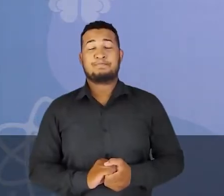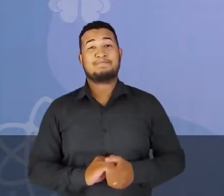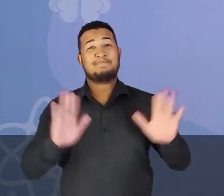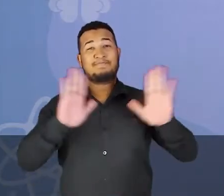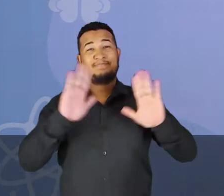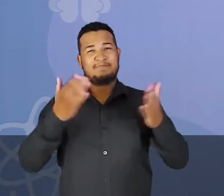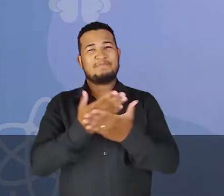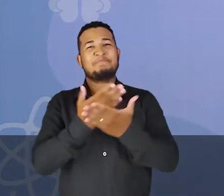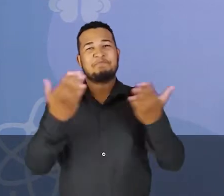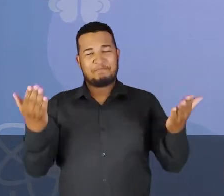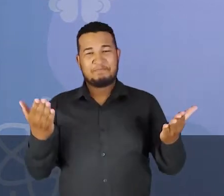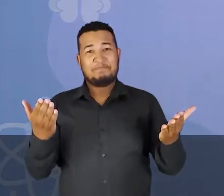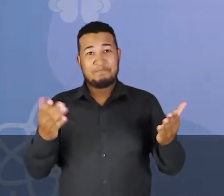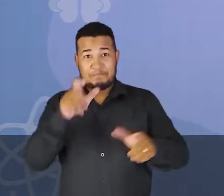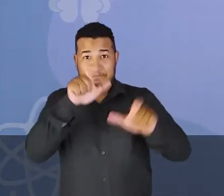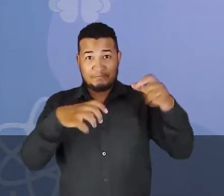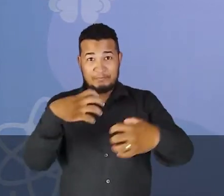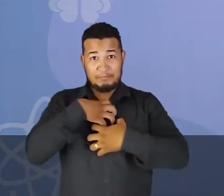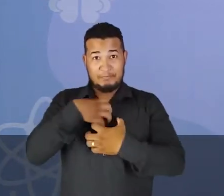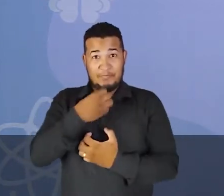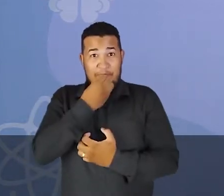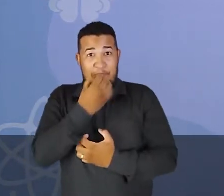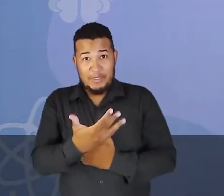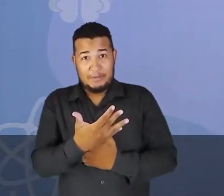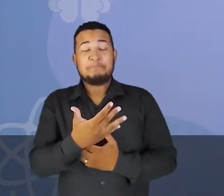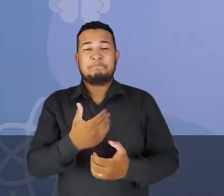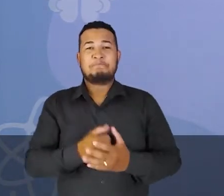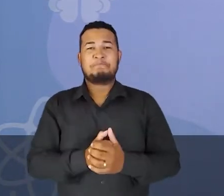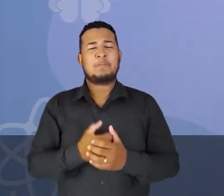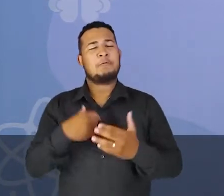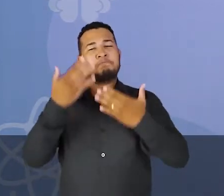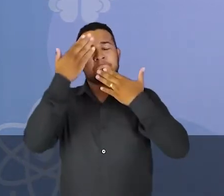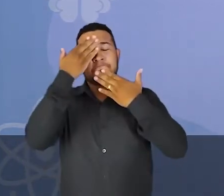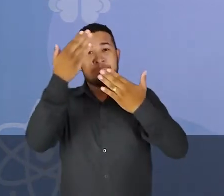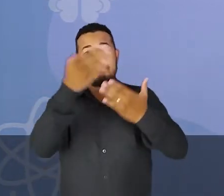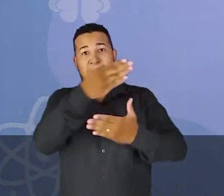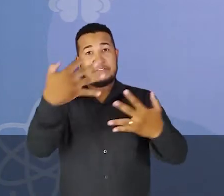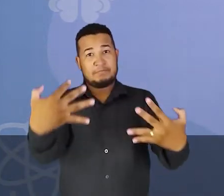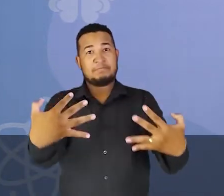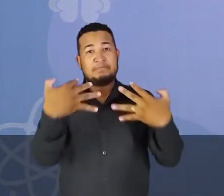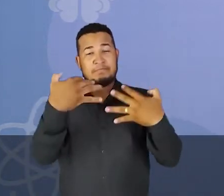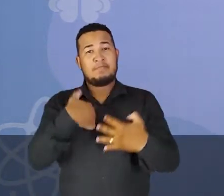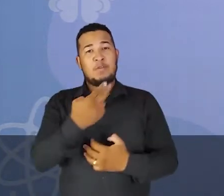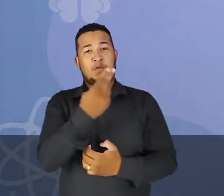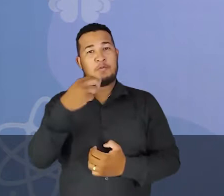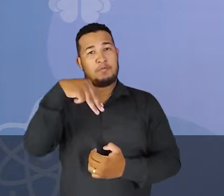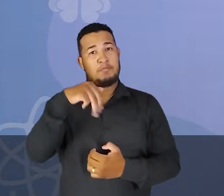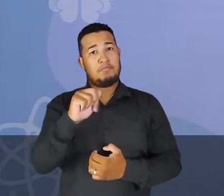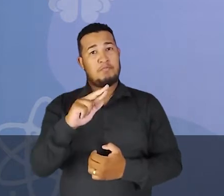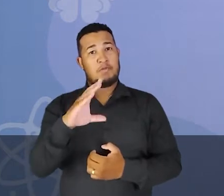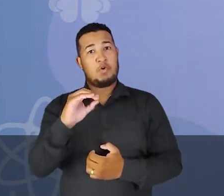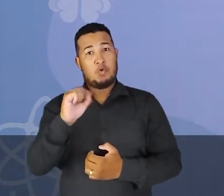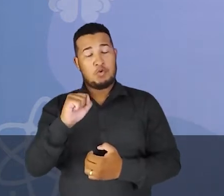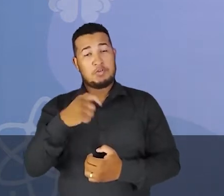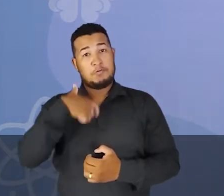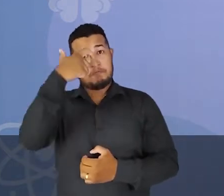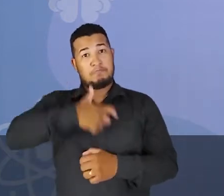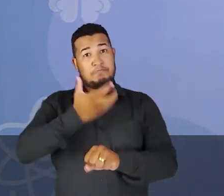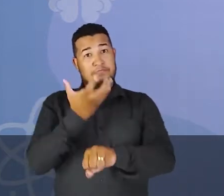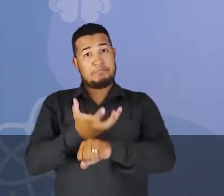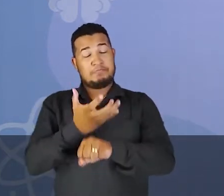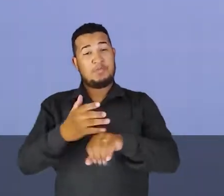Olá a todos, bem, todas bem. Obrigado pela presença de vocês. Meu nome é Marcos, a minha disciplina é